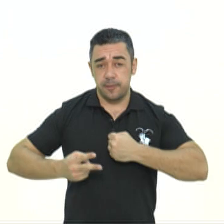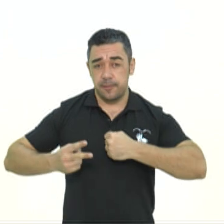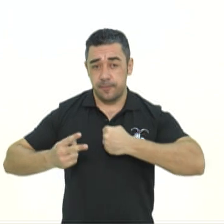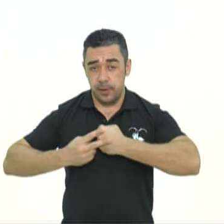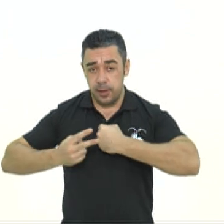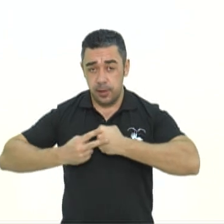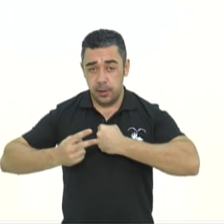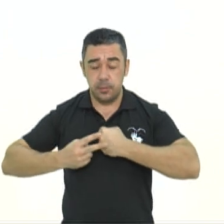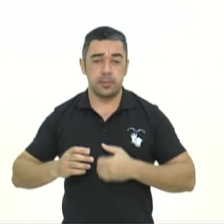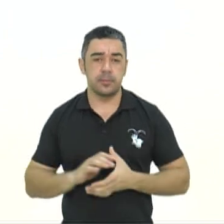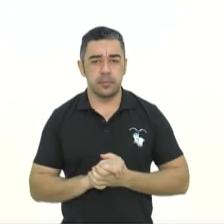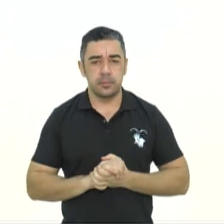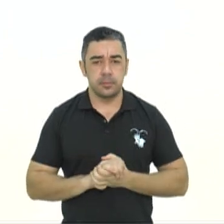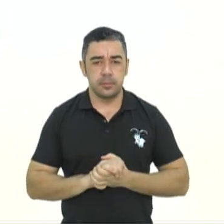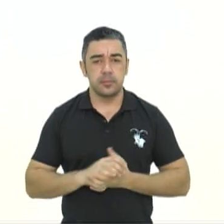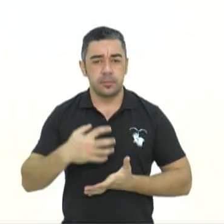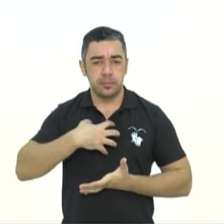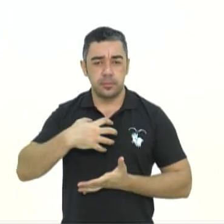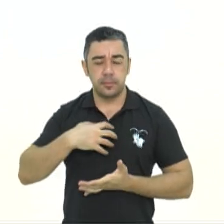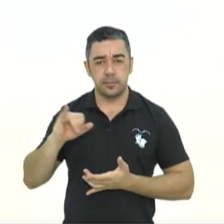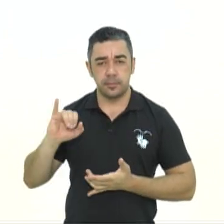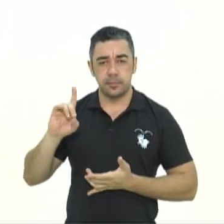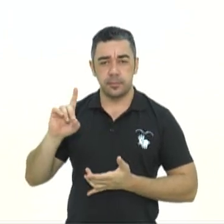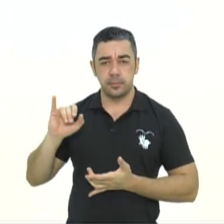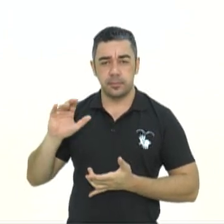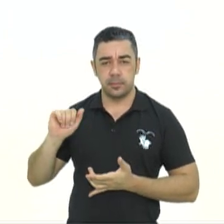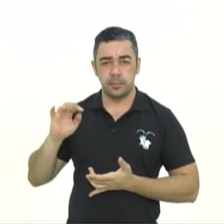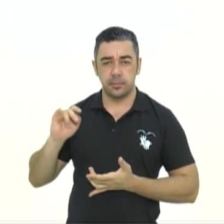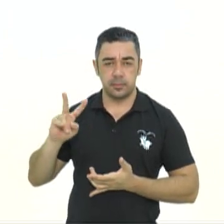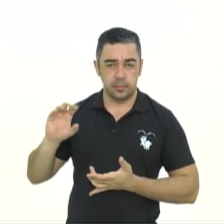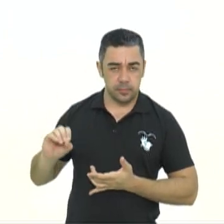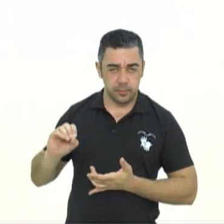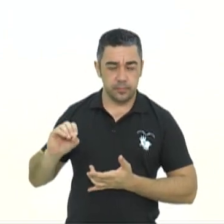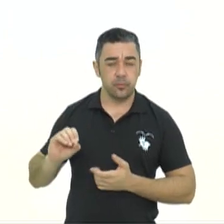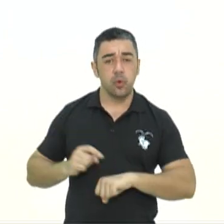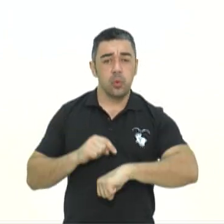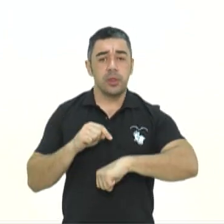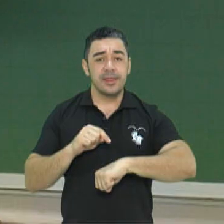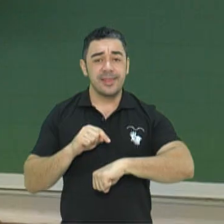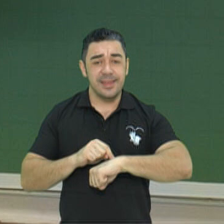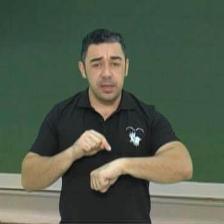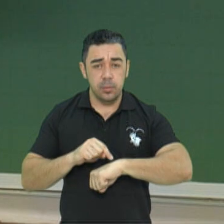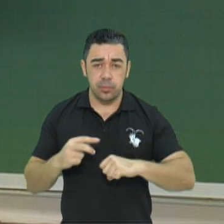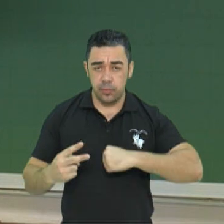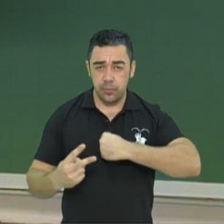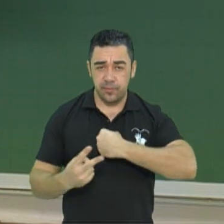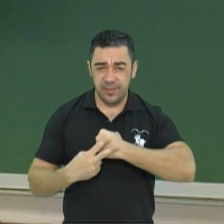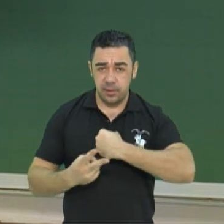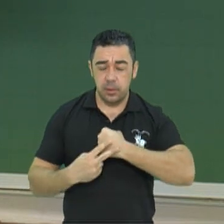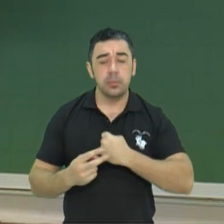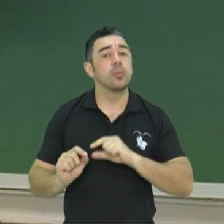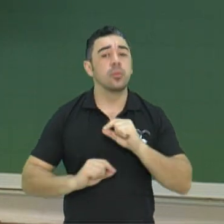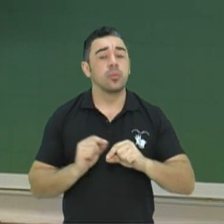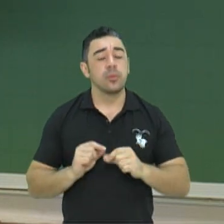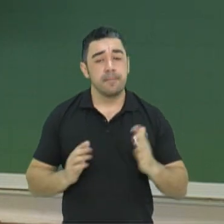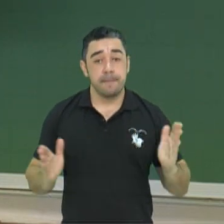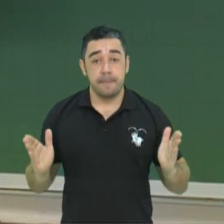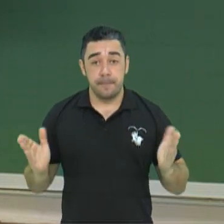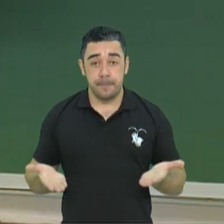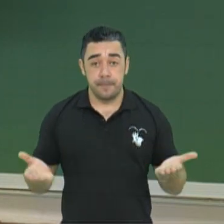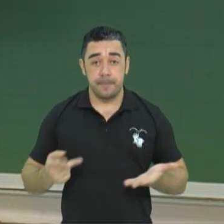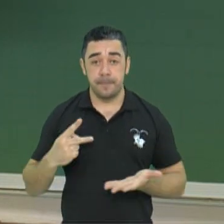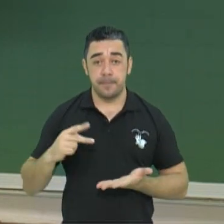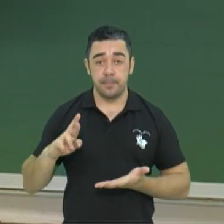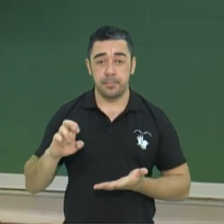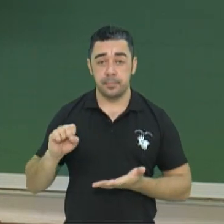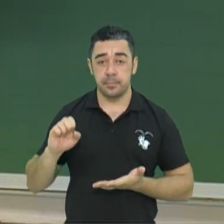verbos, o modo indicativo e o tempo verbal que nós vamos trabalhar na aula 103 é o tempo presente,